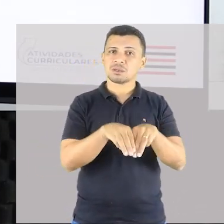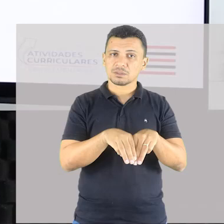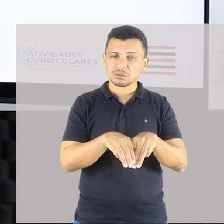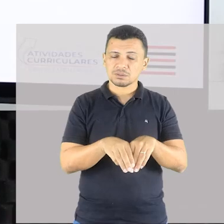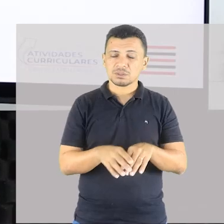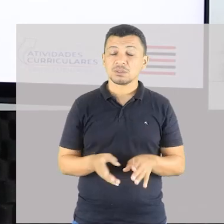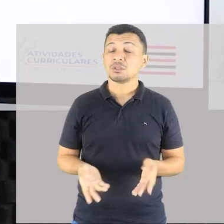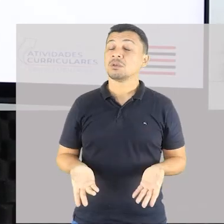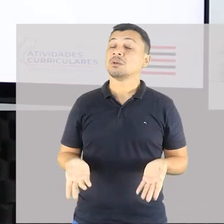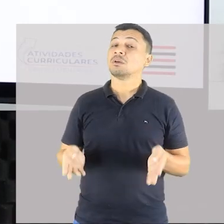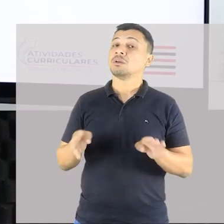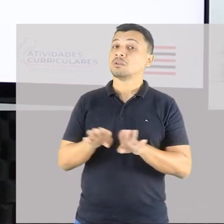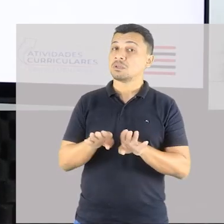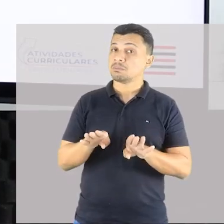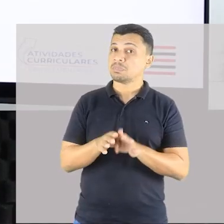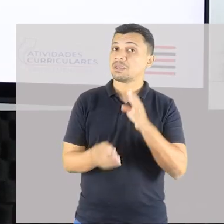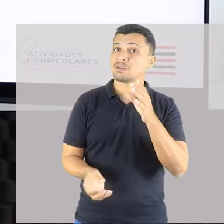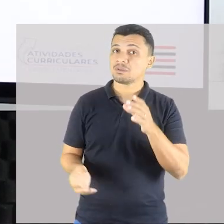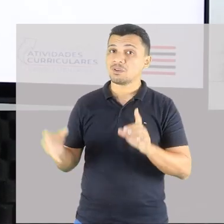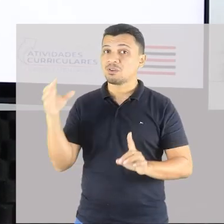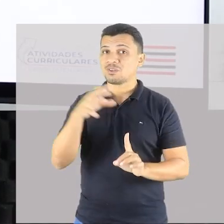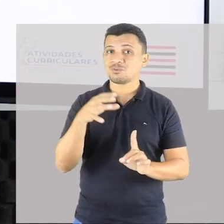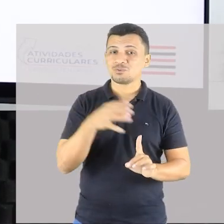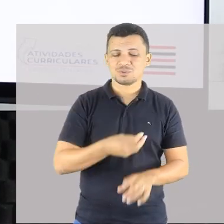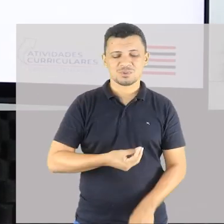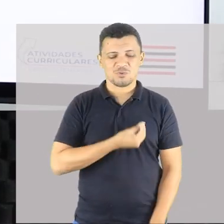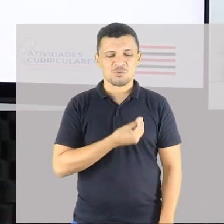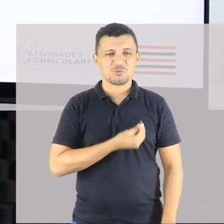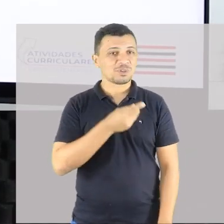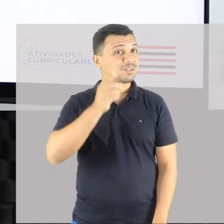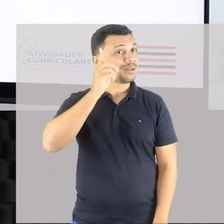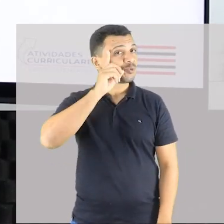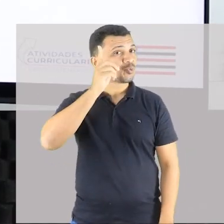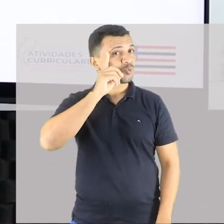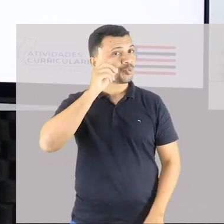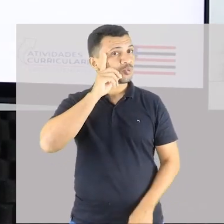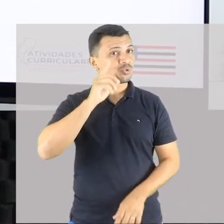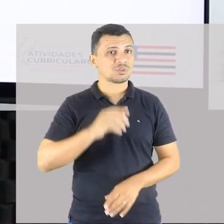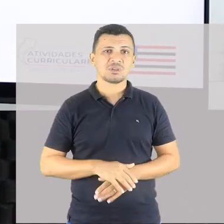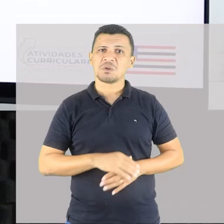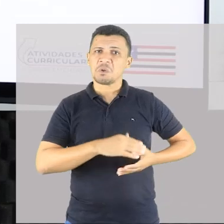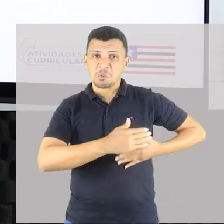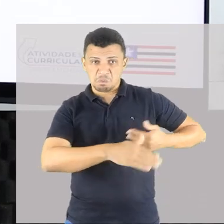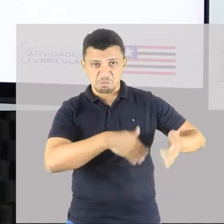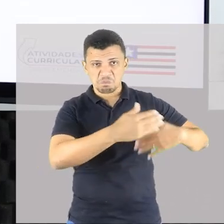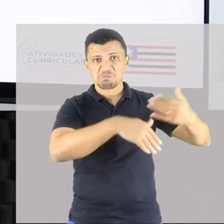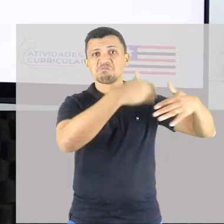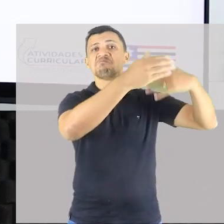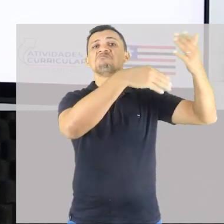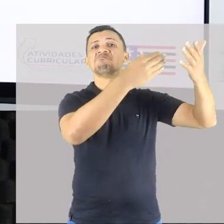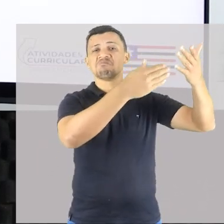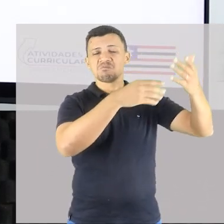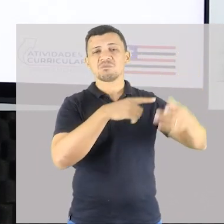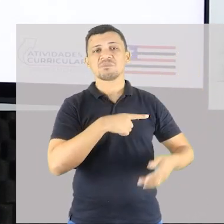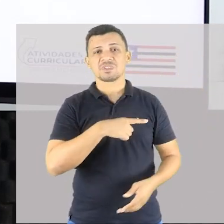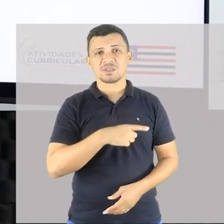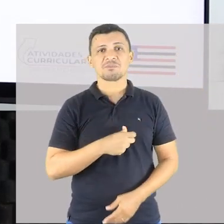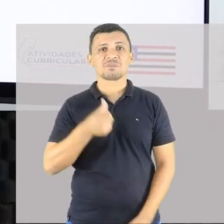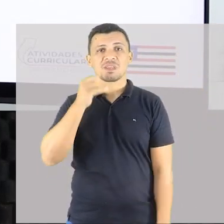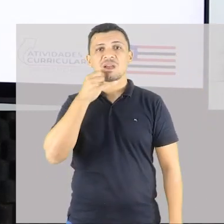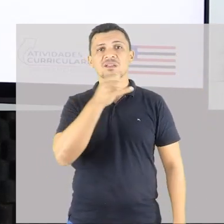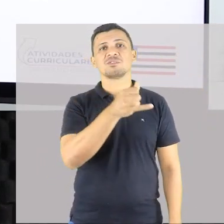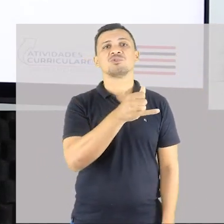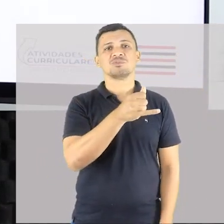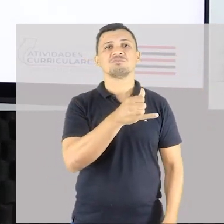impacto que isso criou no nosso dia a dia, tá? Uma revolução muito grande com relação à energia